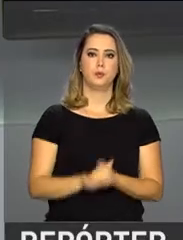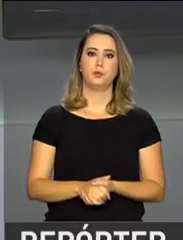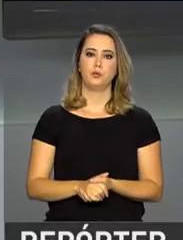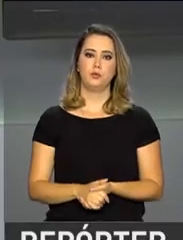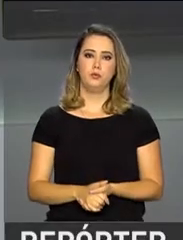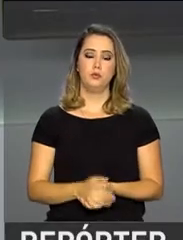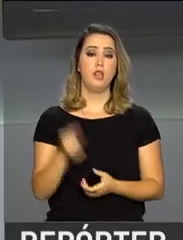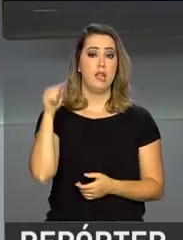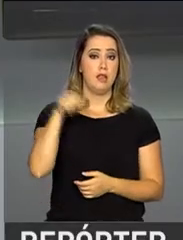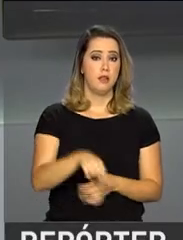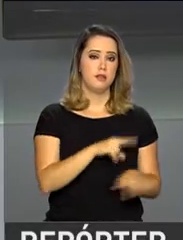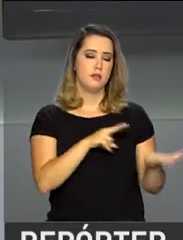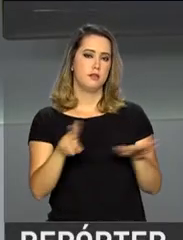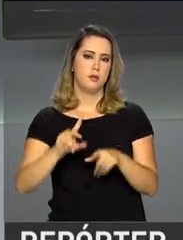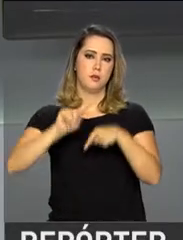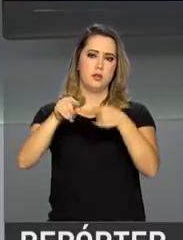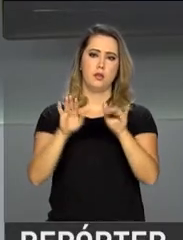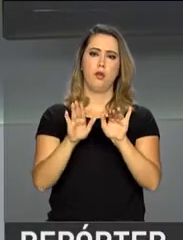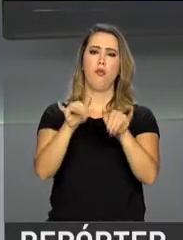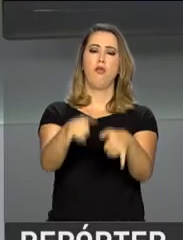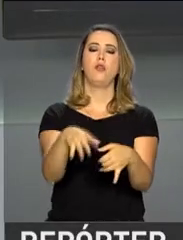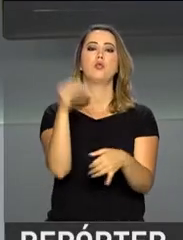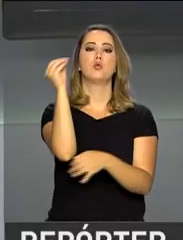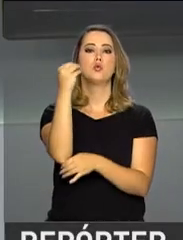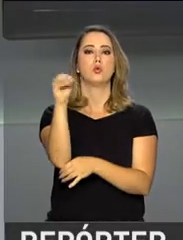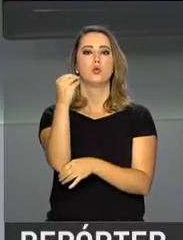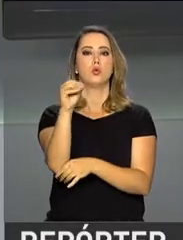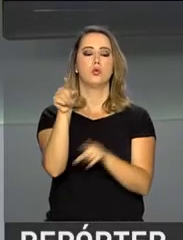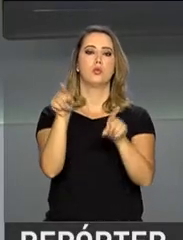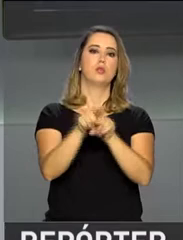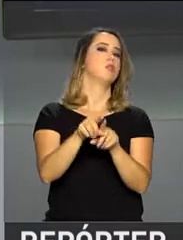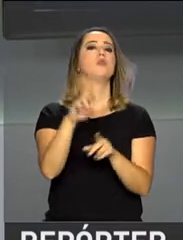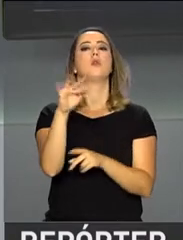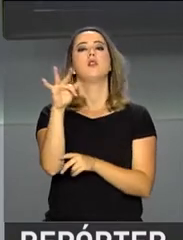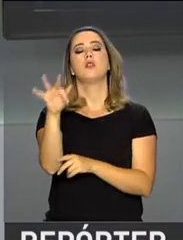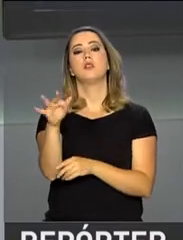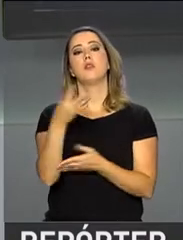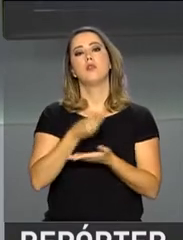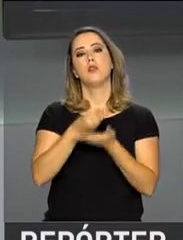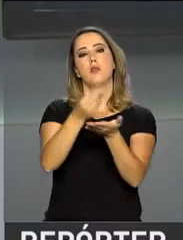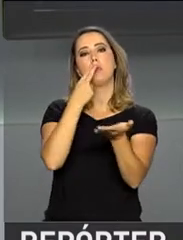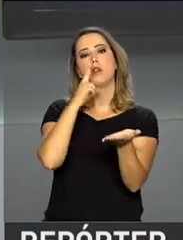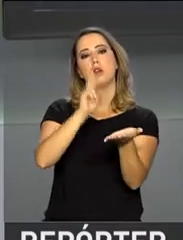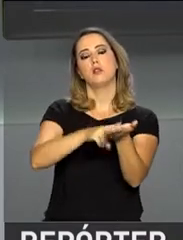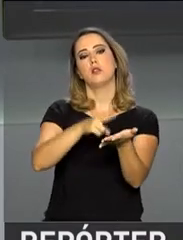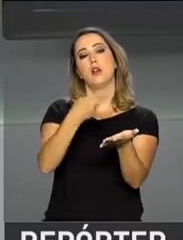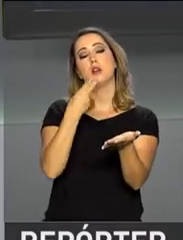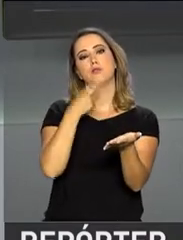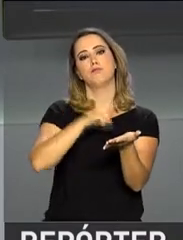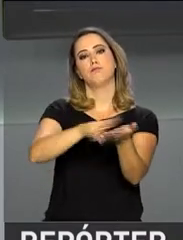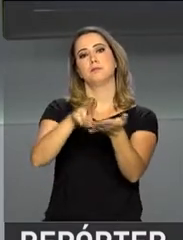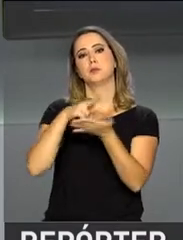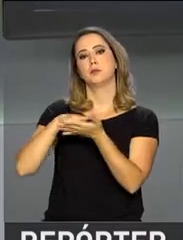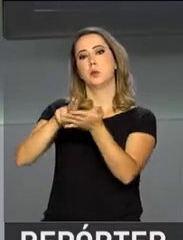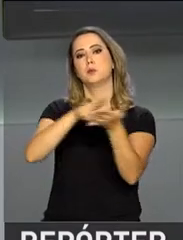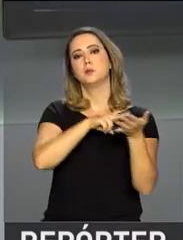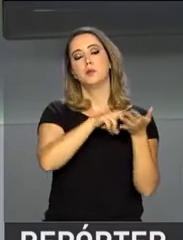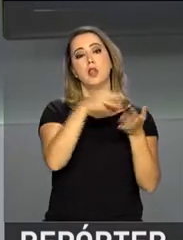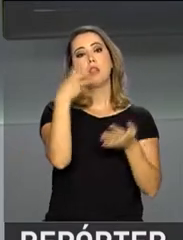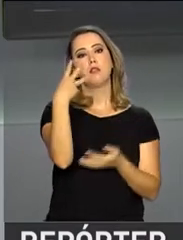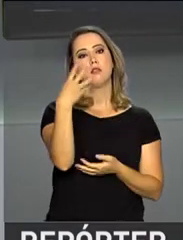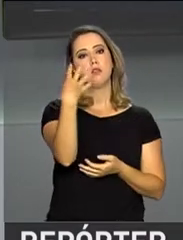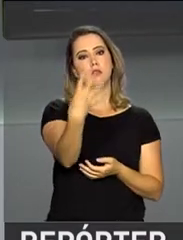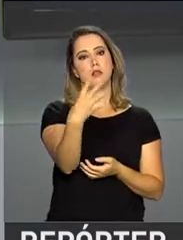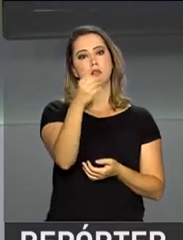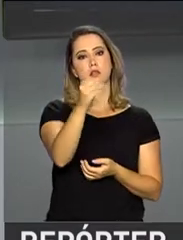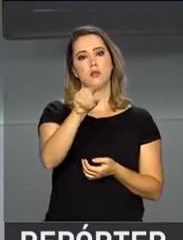a partir desta semana até o final de outubro a receita federal vai enviar cartas a cerca de 340 mil contribuintes que estão com